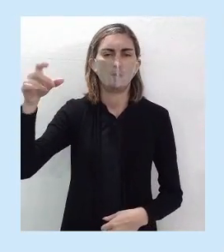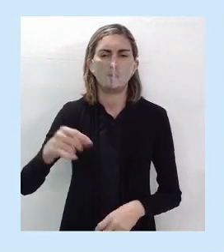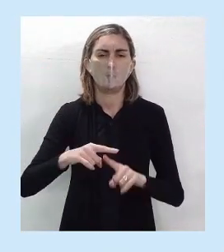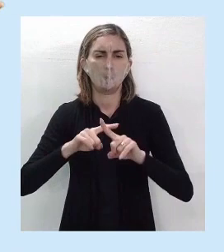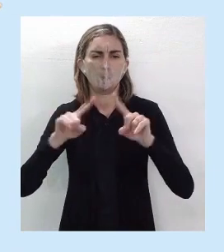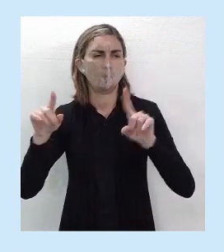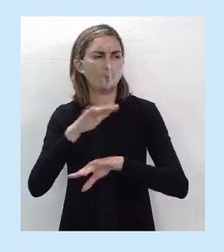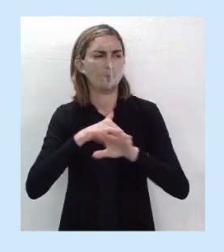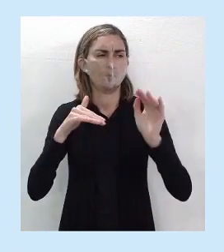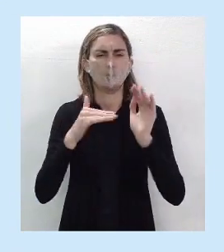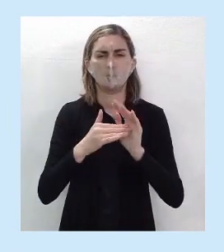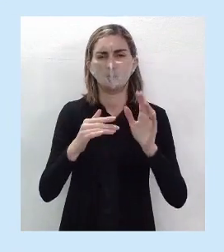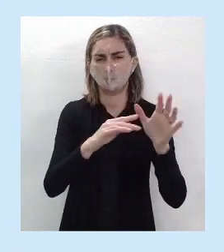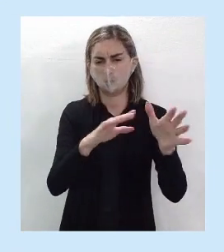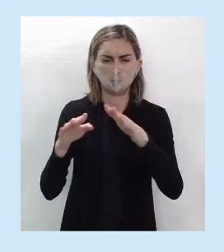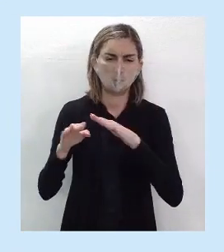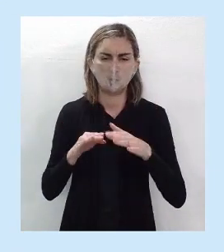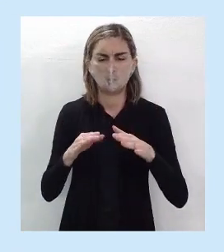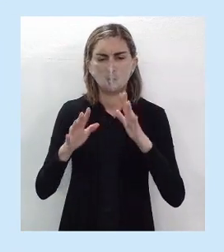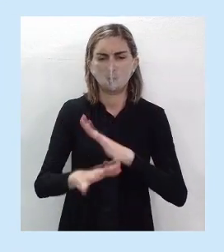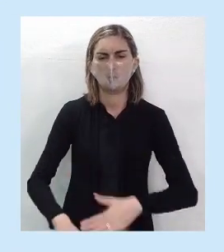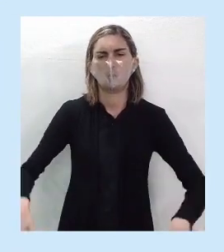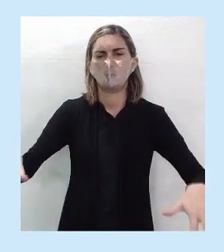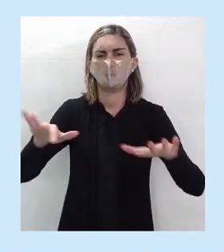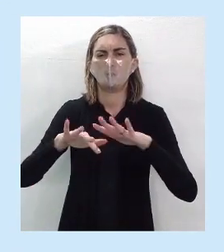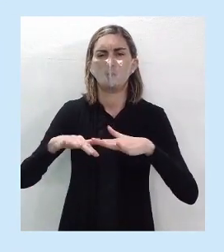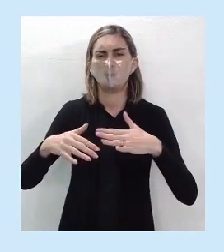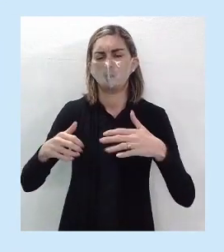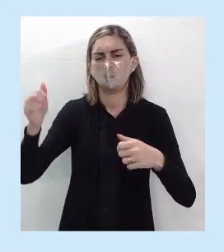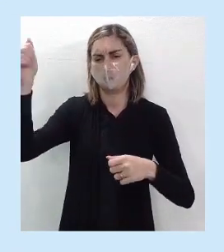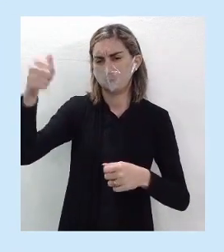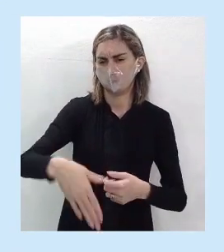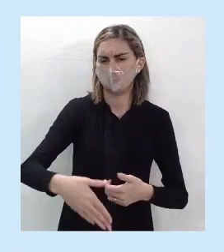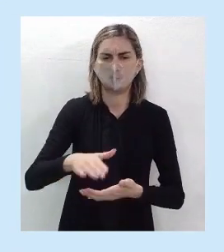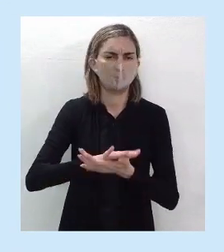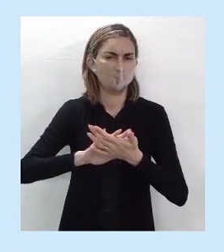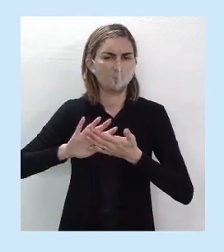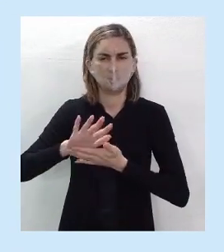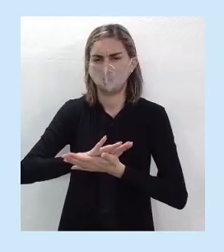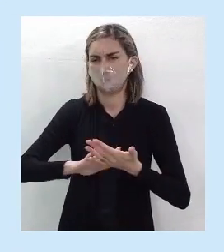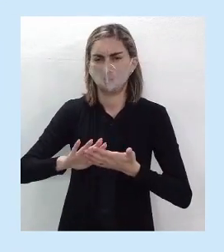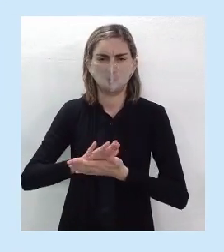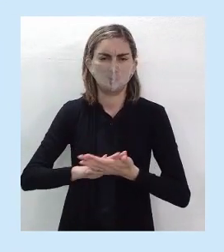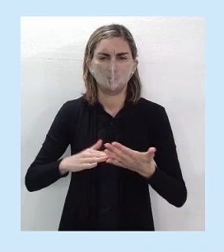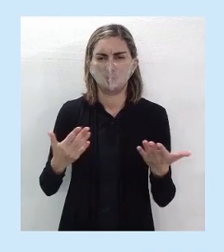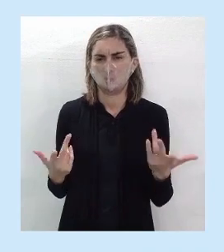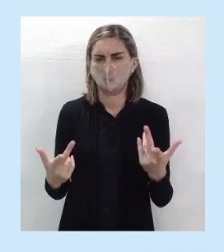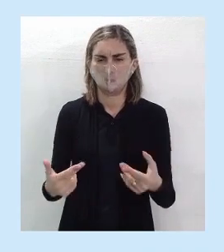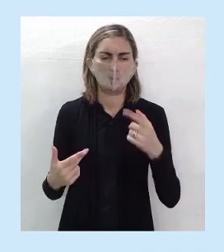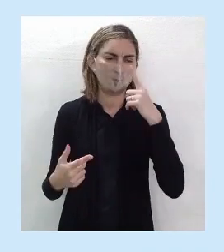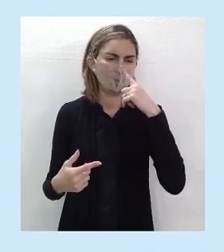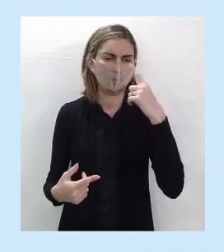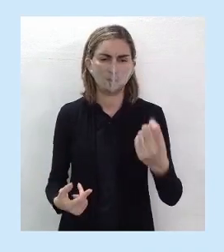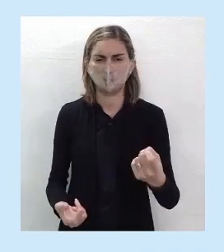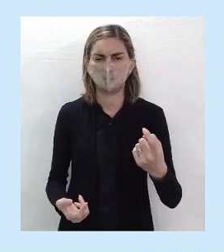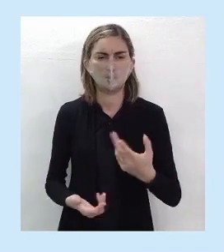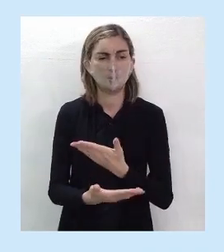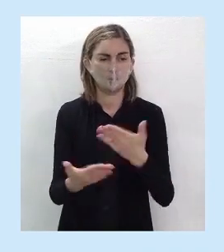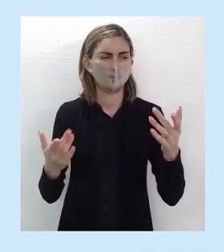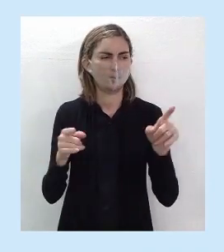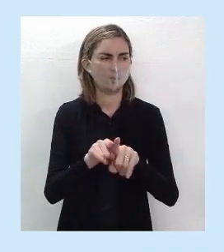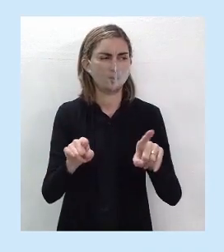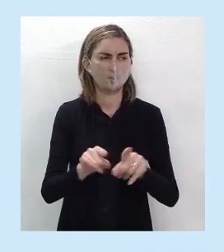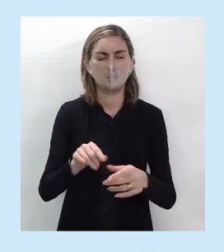mas todas reunidas, na verdade, não passam de absolutamente nada, não é como se fosse lixo. Você também